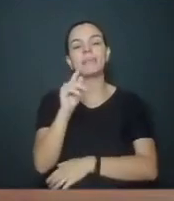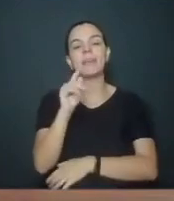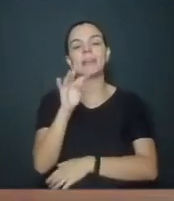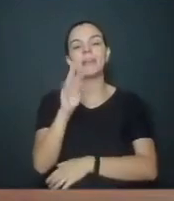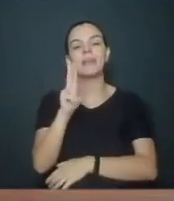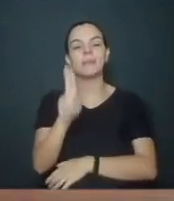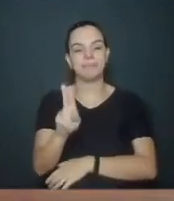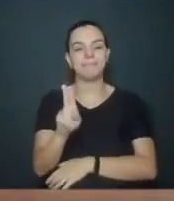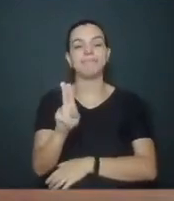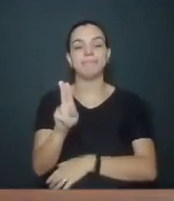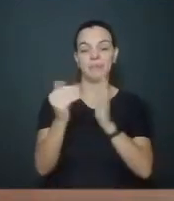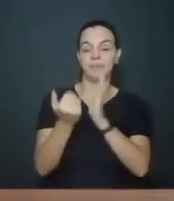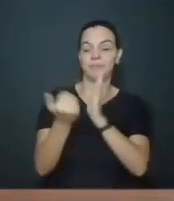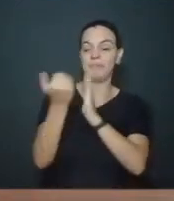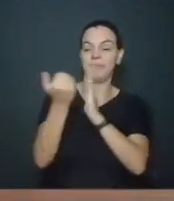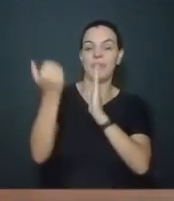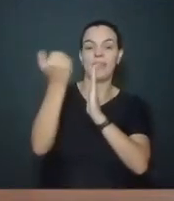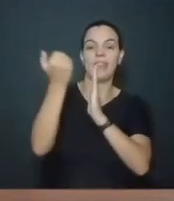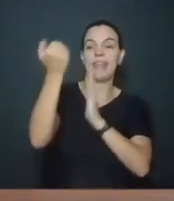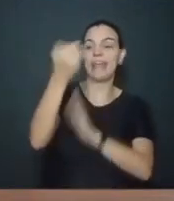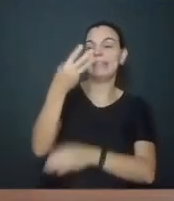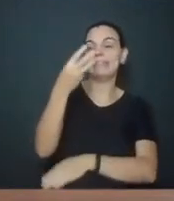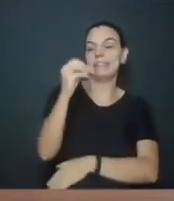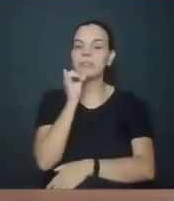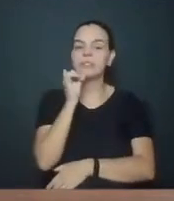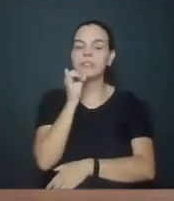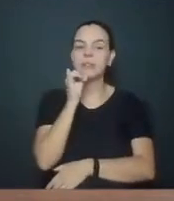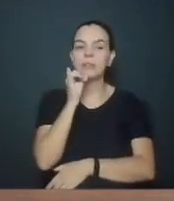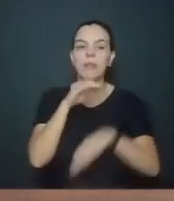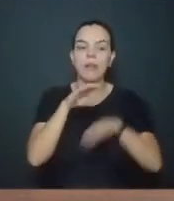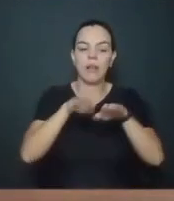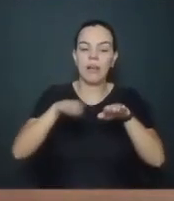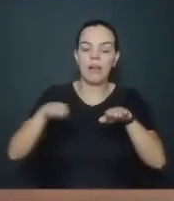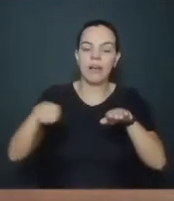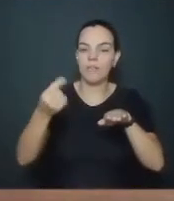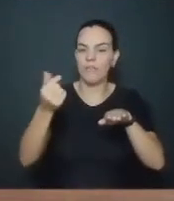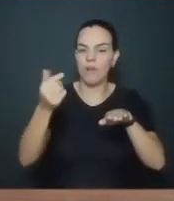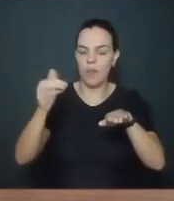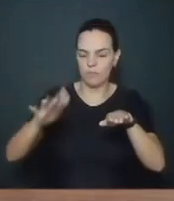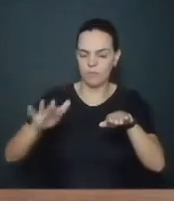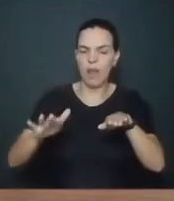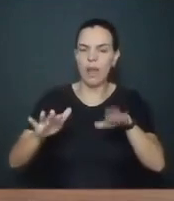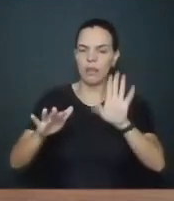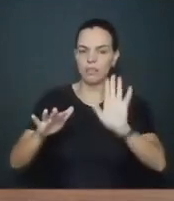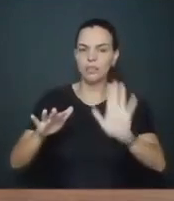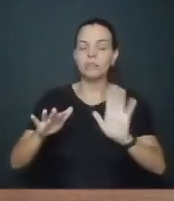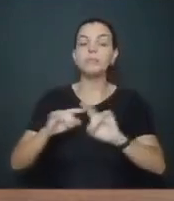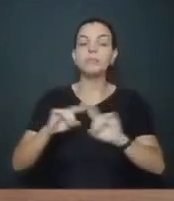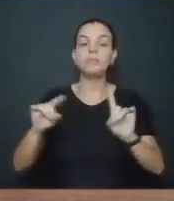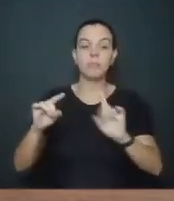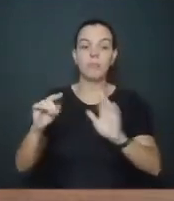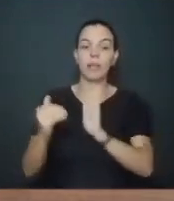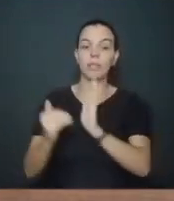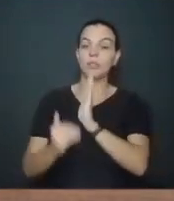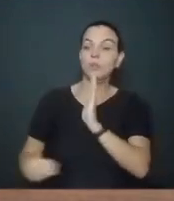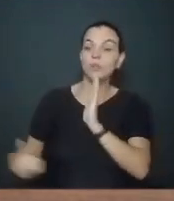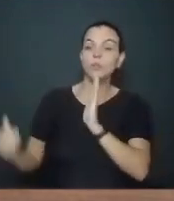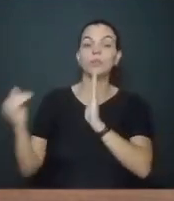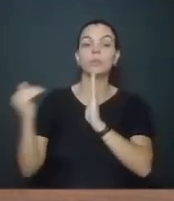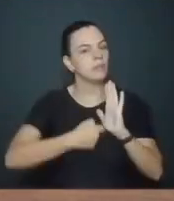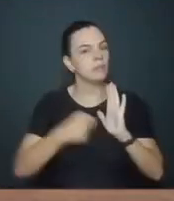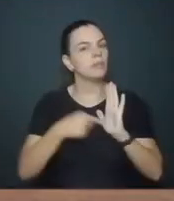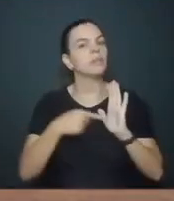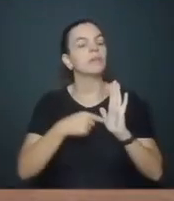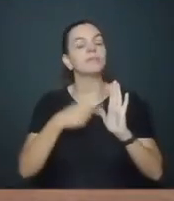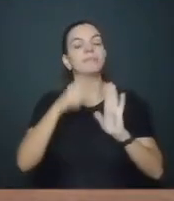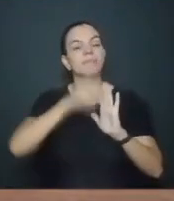aumentaram 30, 40%, casos reais de IPTU chegaram a aumentar mais do que o dobro de valores do ano